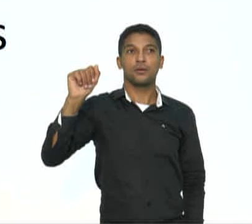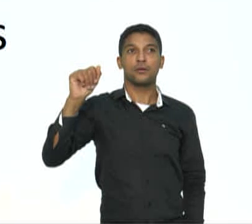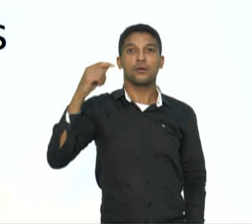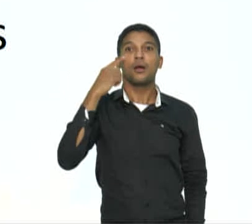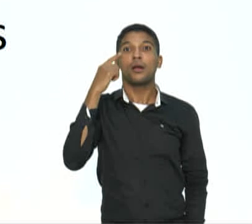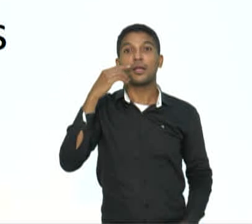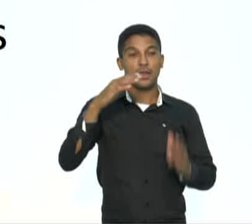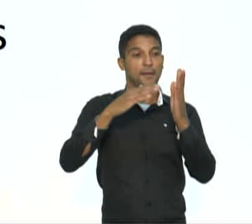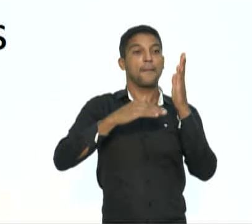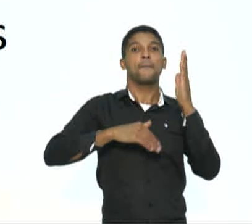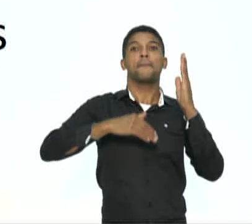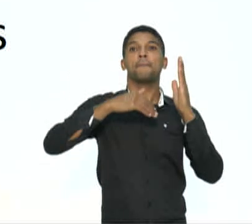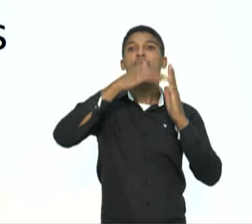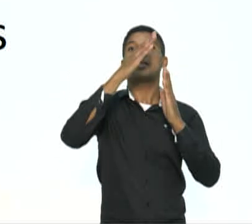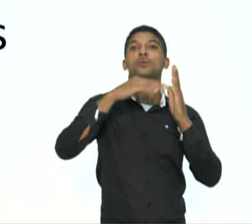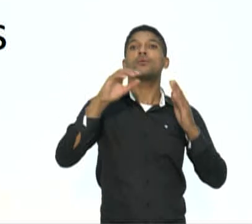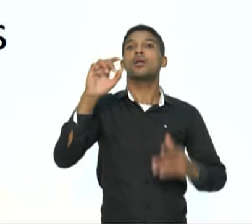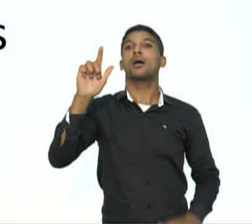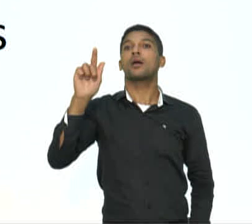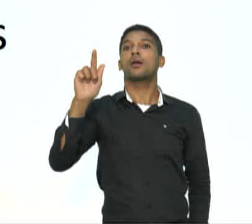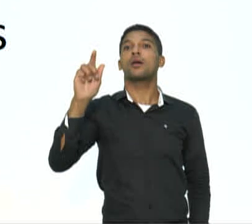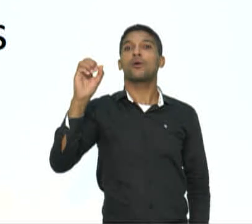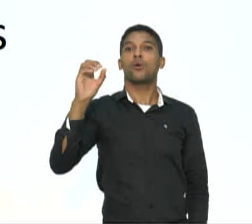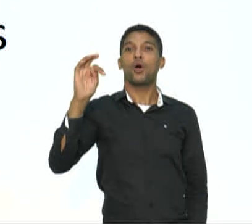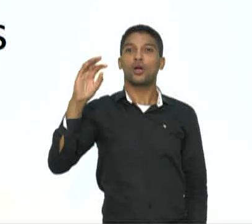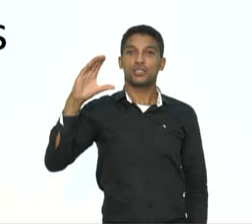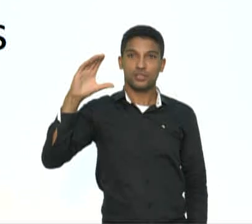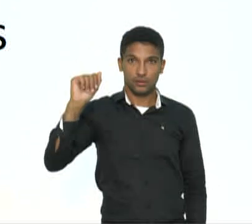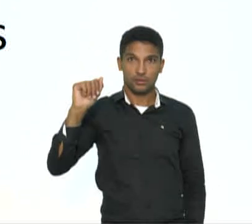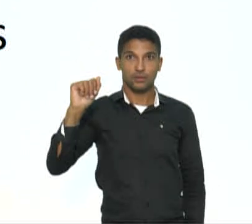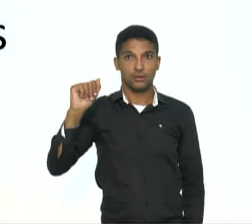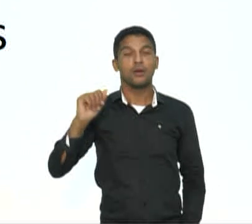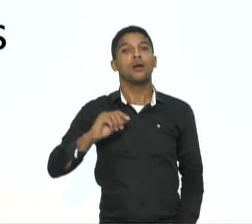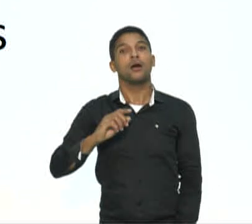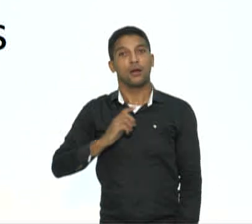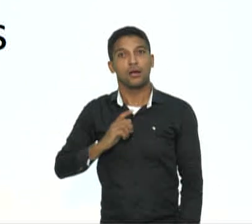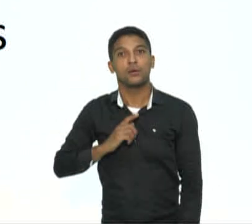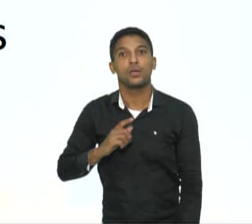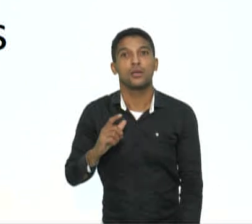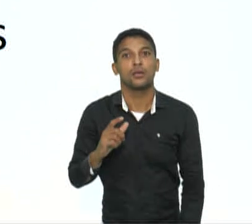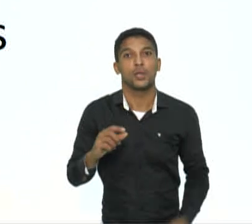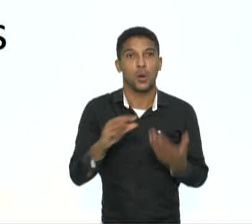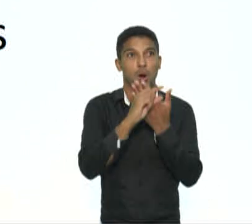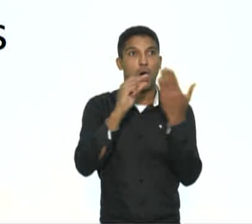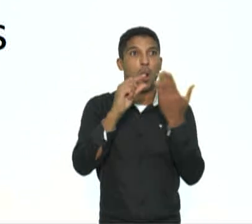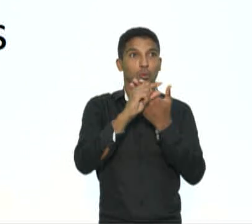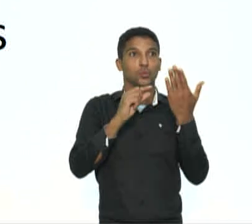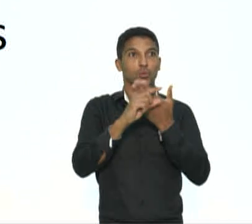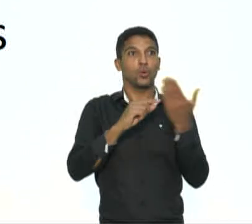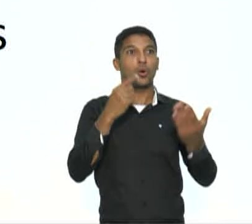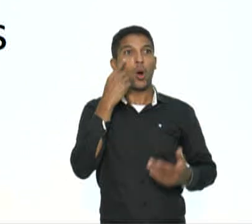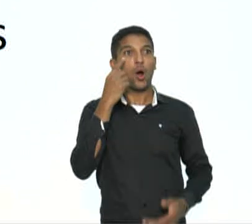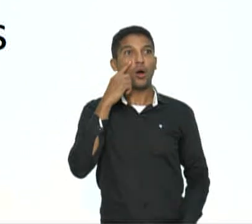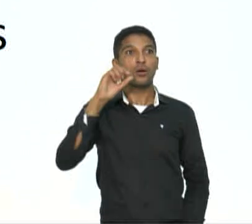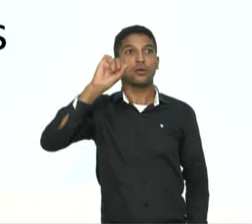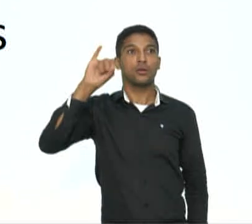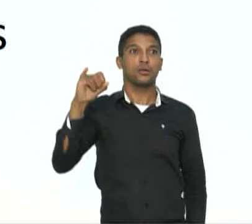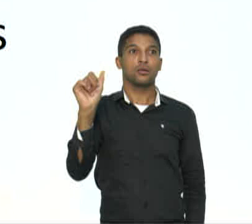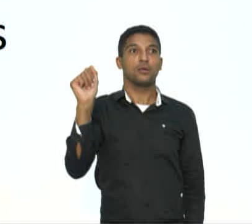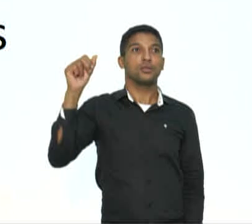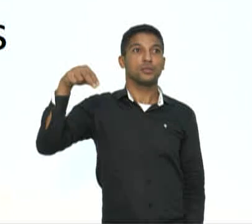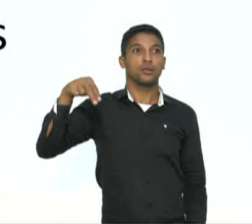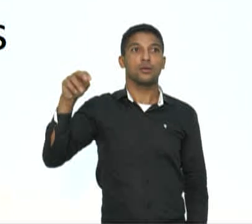também foi feita nos quadros como do pintor do Van Eyck, né, que foi de 1390 a 1441, perto